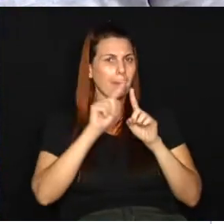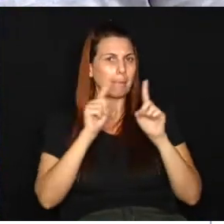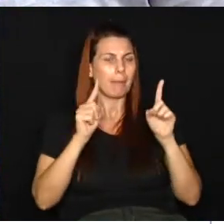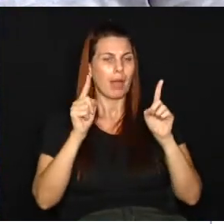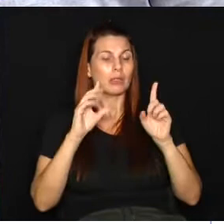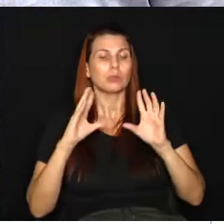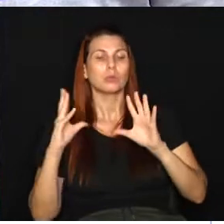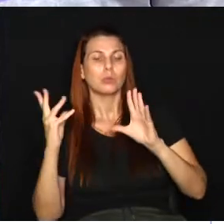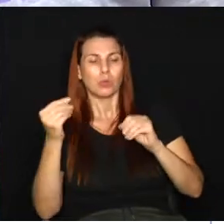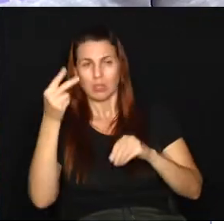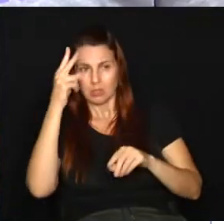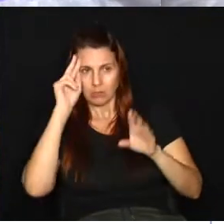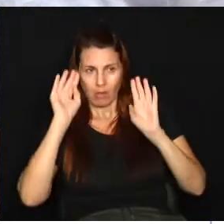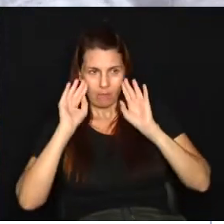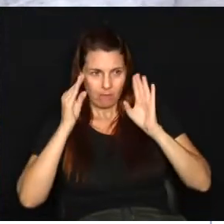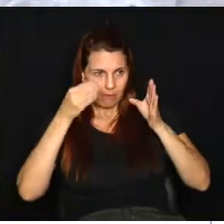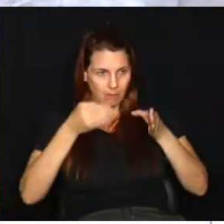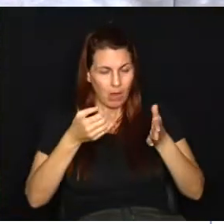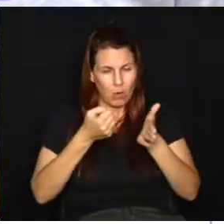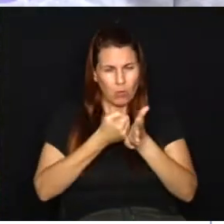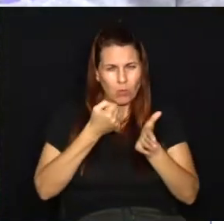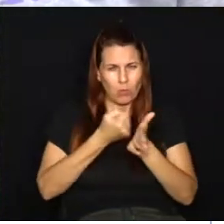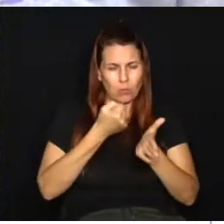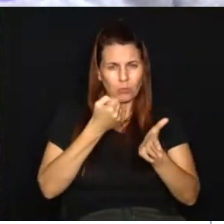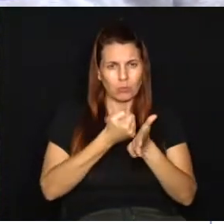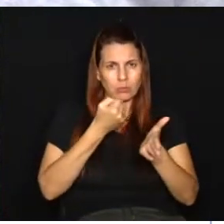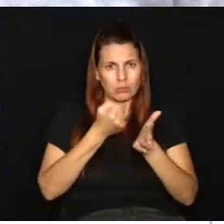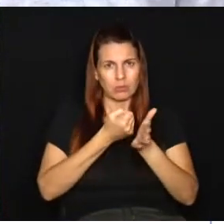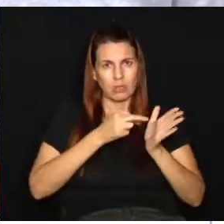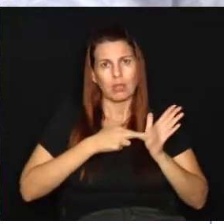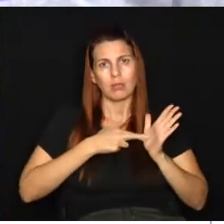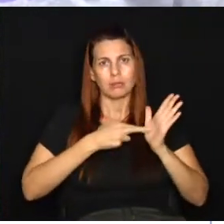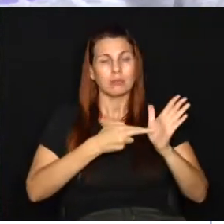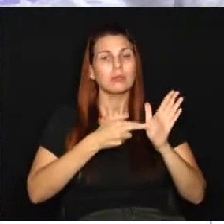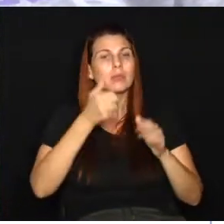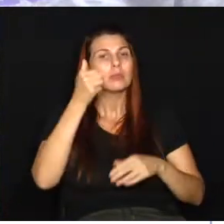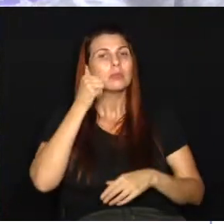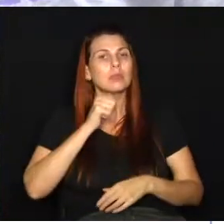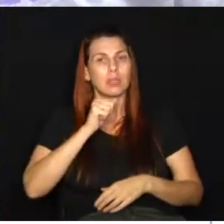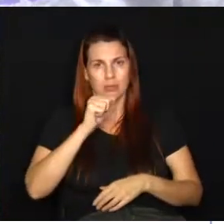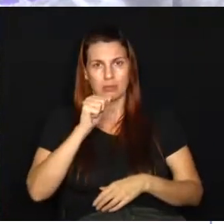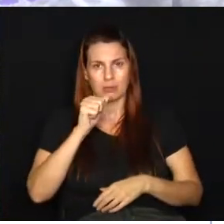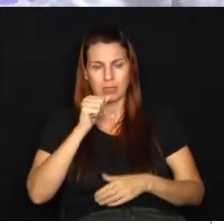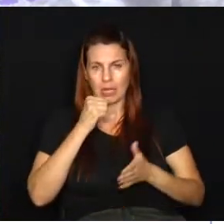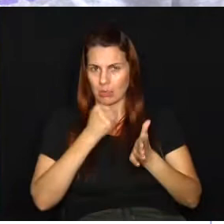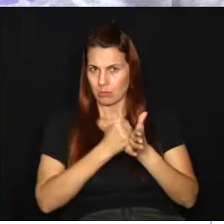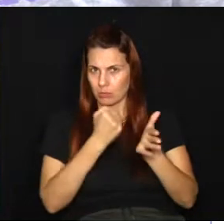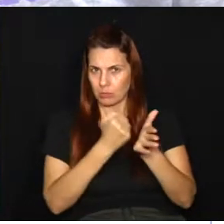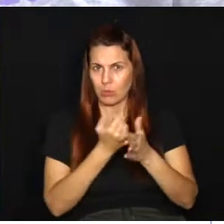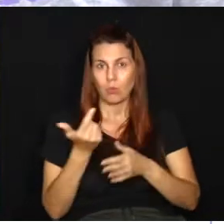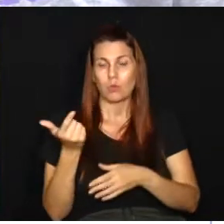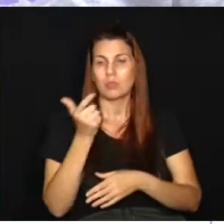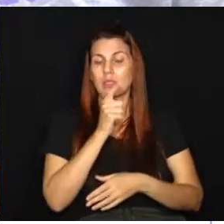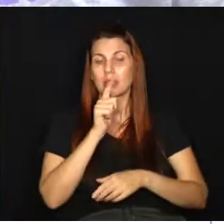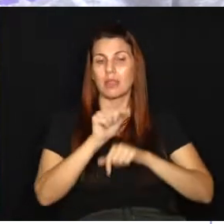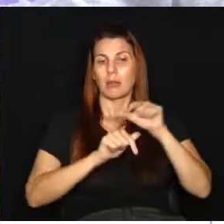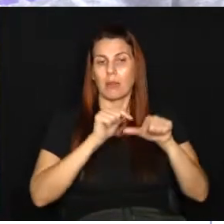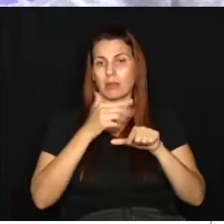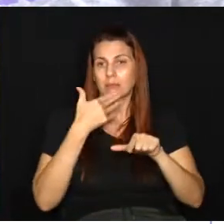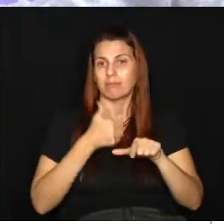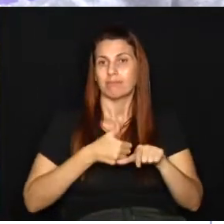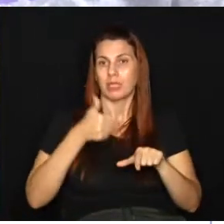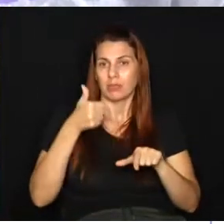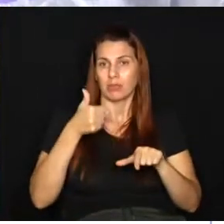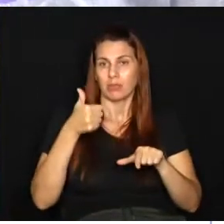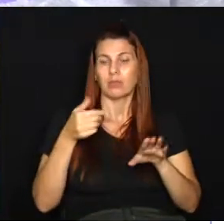história de luta das mulheres, de representação das mulheres na luta não só por condições melhores de trabalho para elas